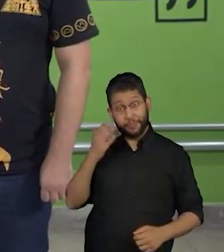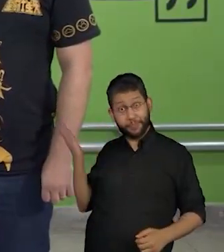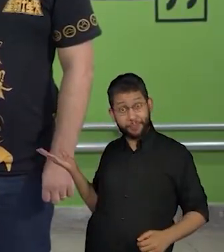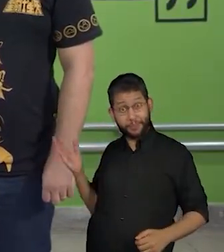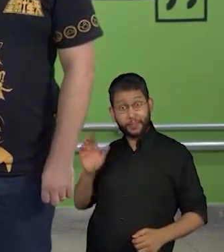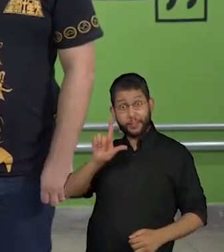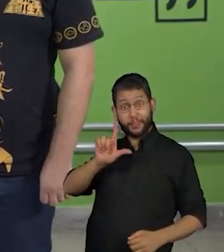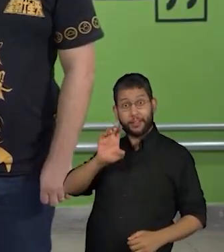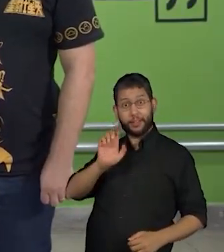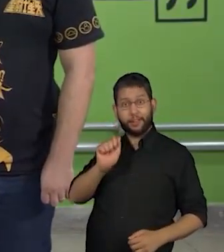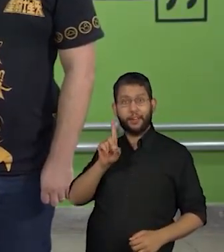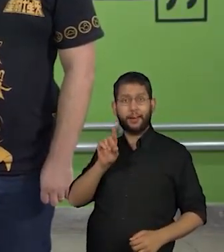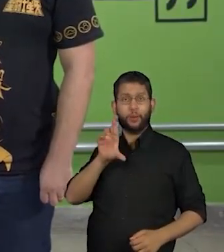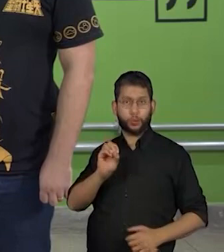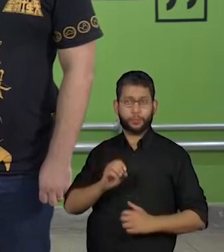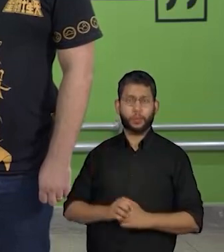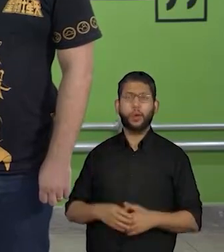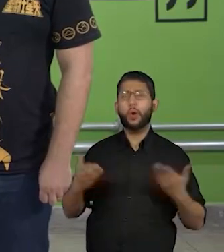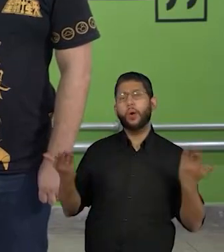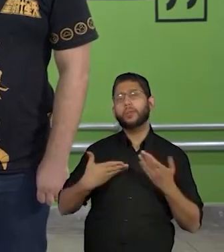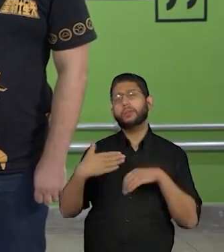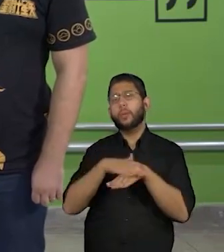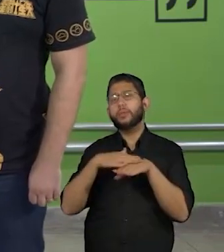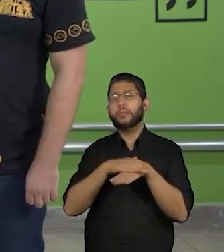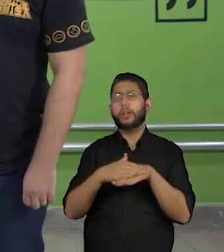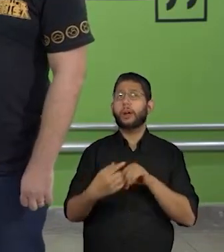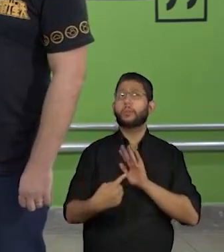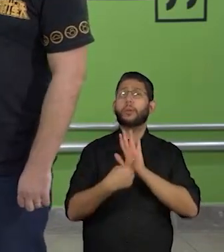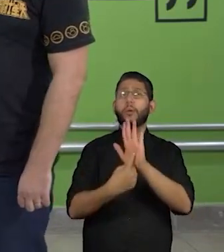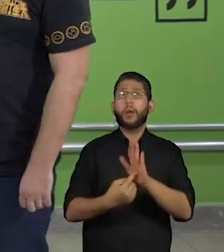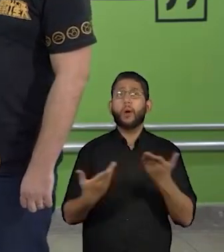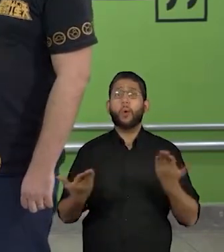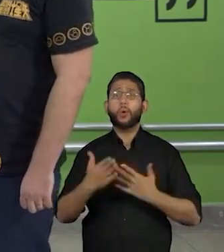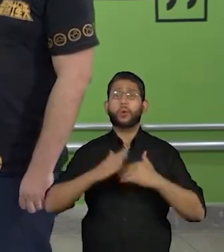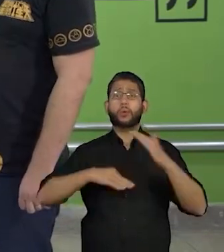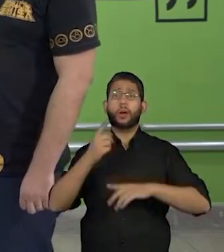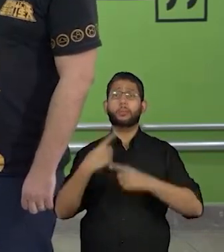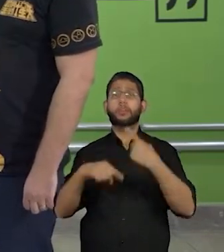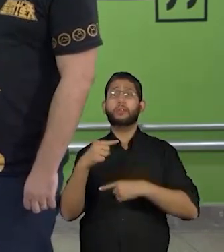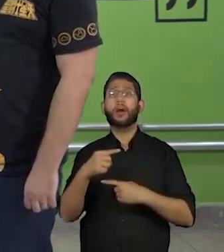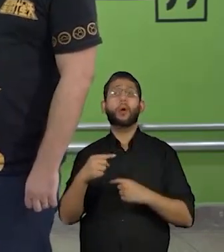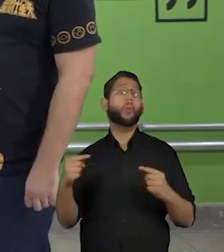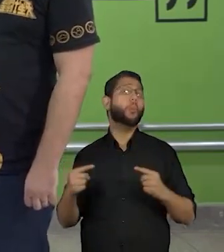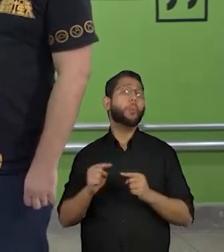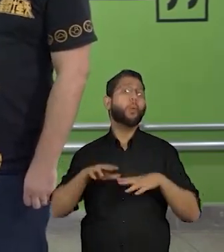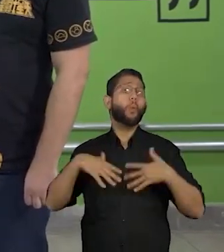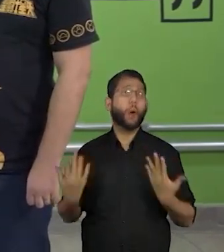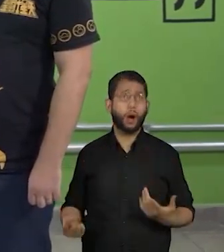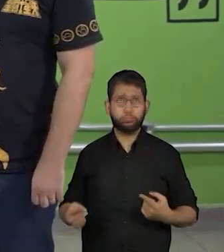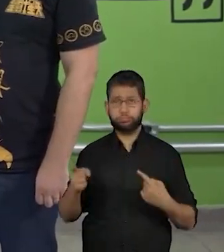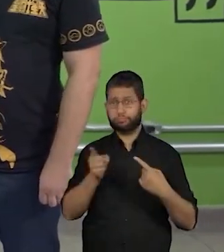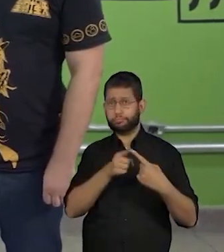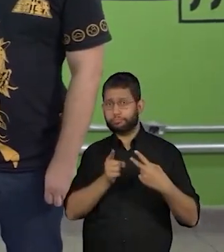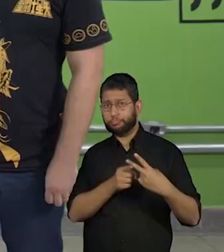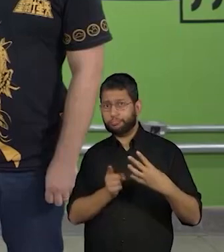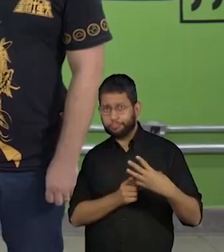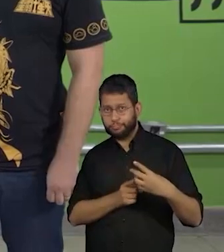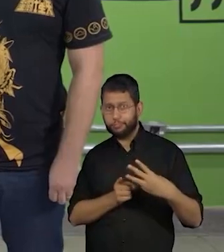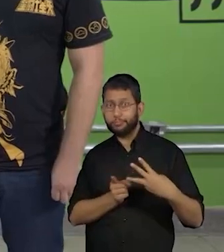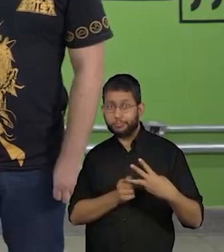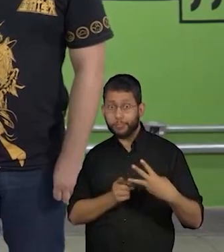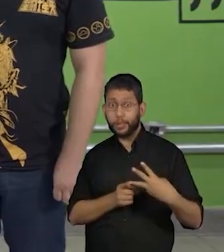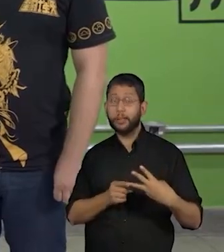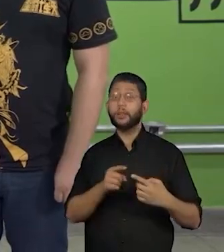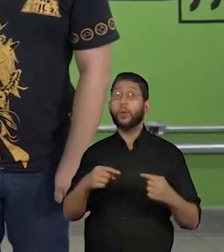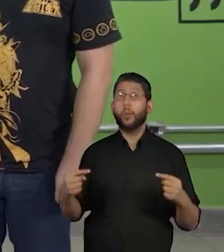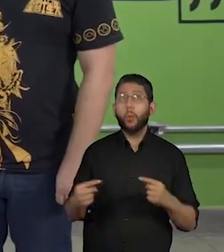um pouquinho, para começar, sobre as atividades, as habilidades que a gente vai iniciar de